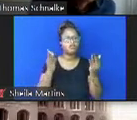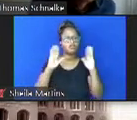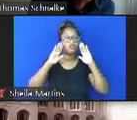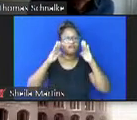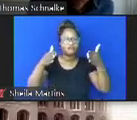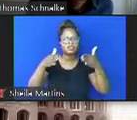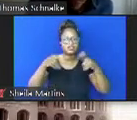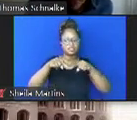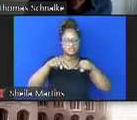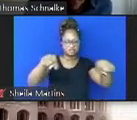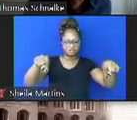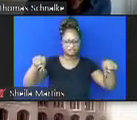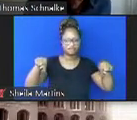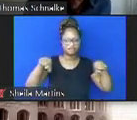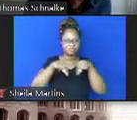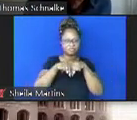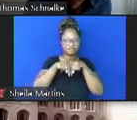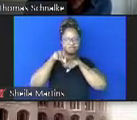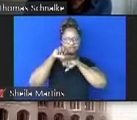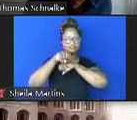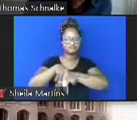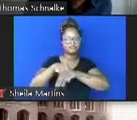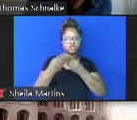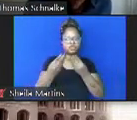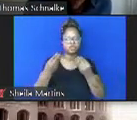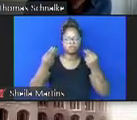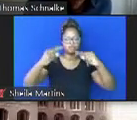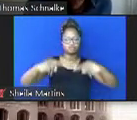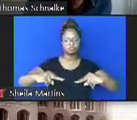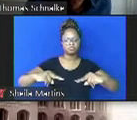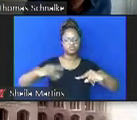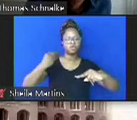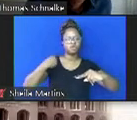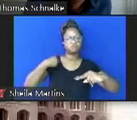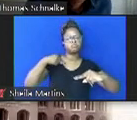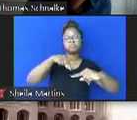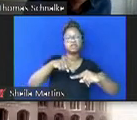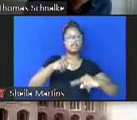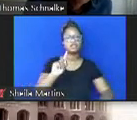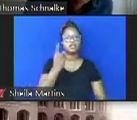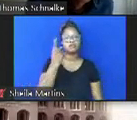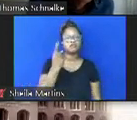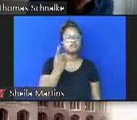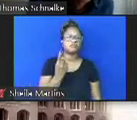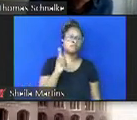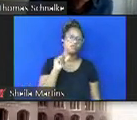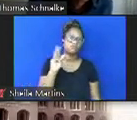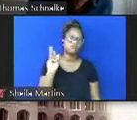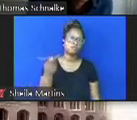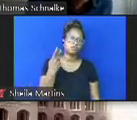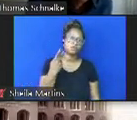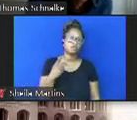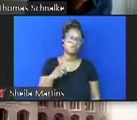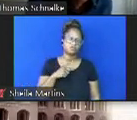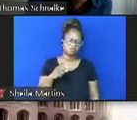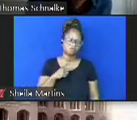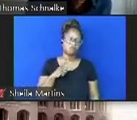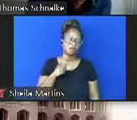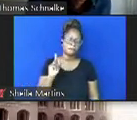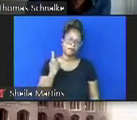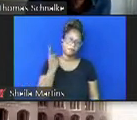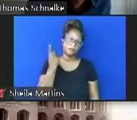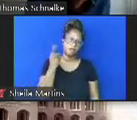de ensino. Primeiramente, uns espécimes que